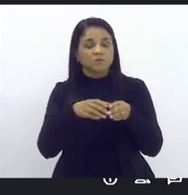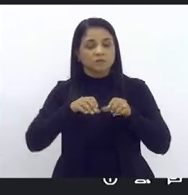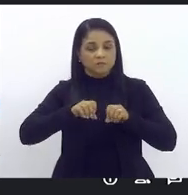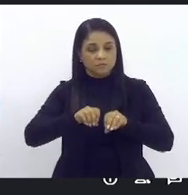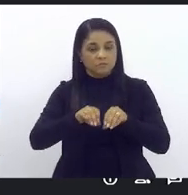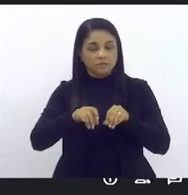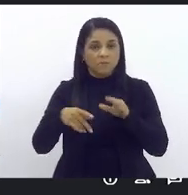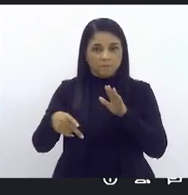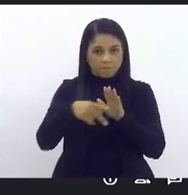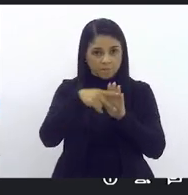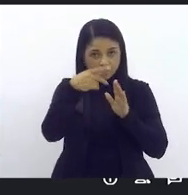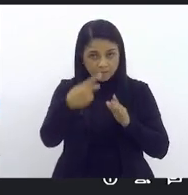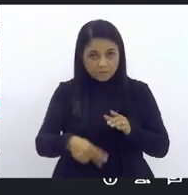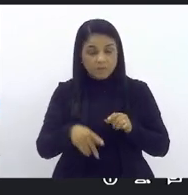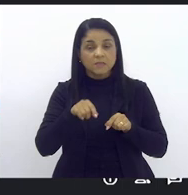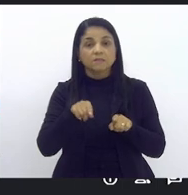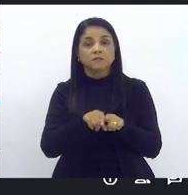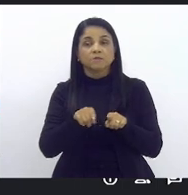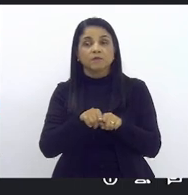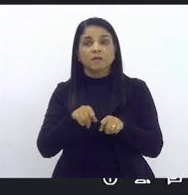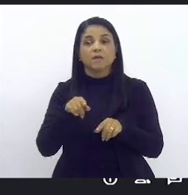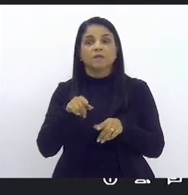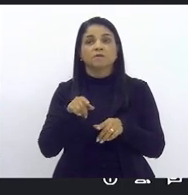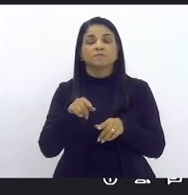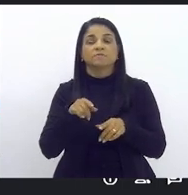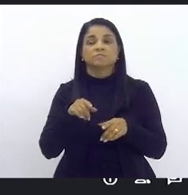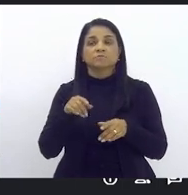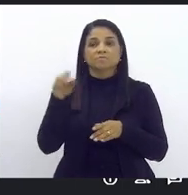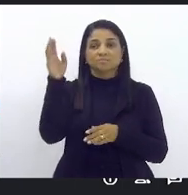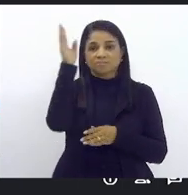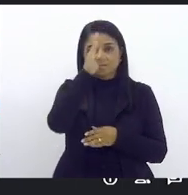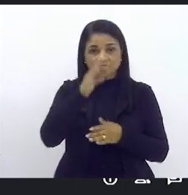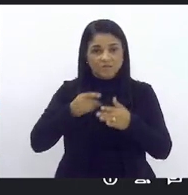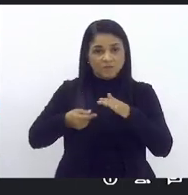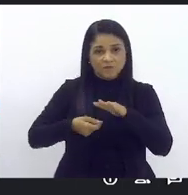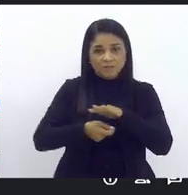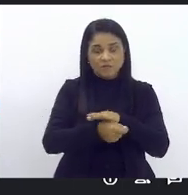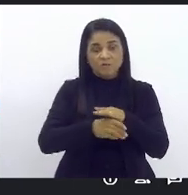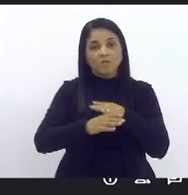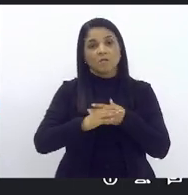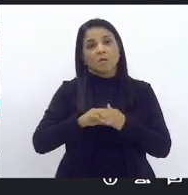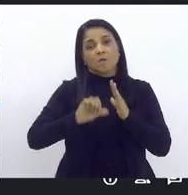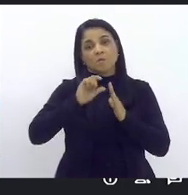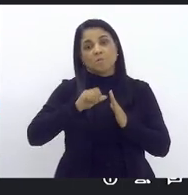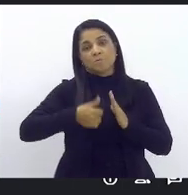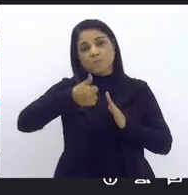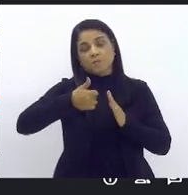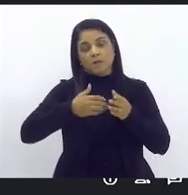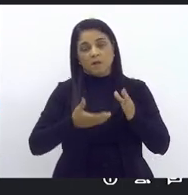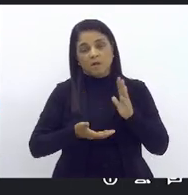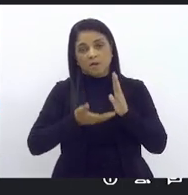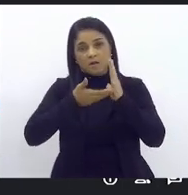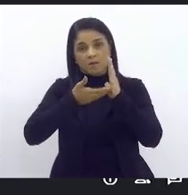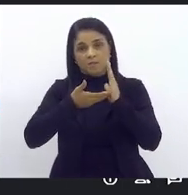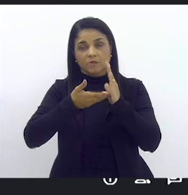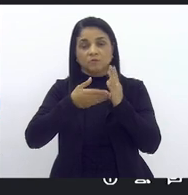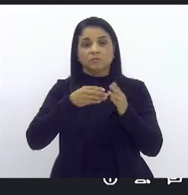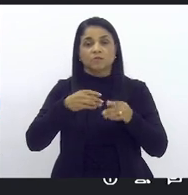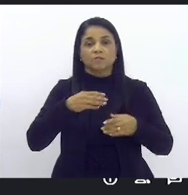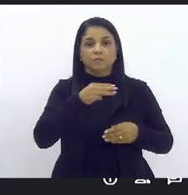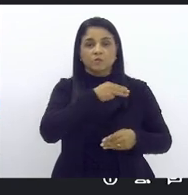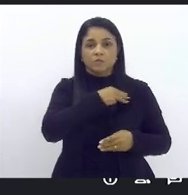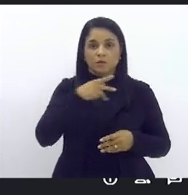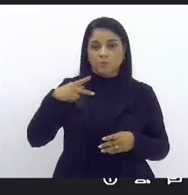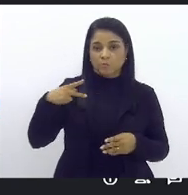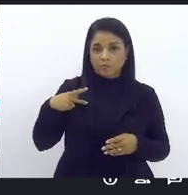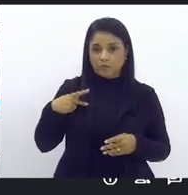e também integro o GT Nacional de Financiamento da Primeira Câmara de Coordenação e Revisão do Ministério Público Federal. Tá? Esses